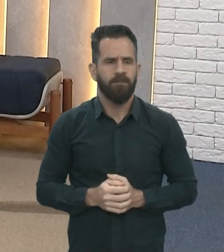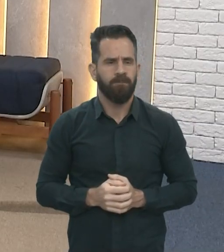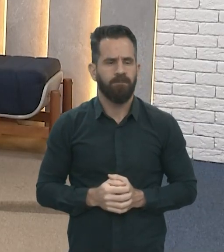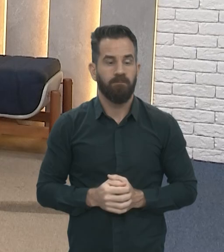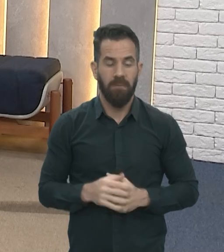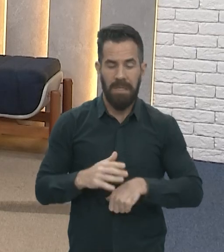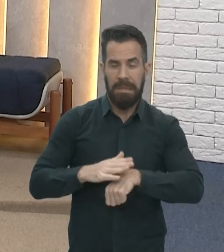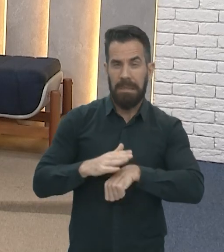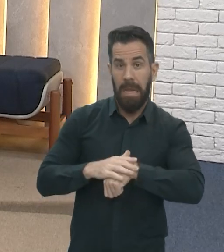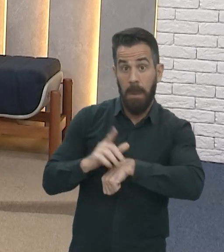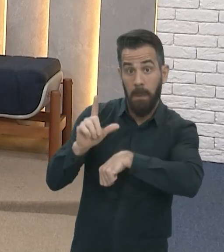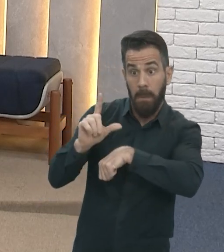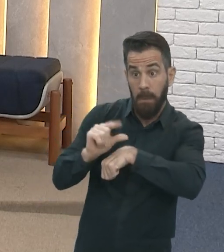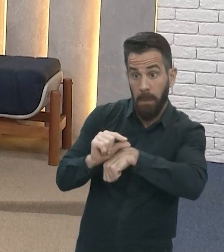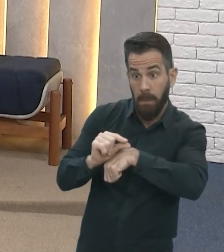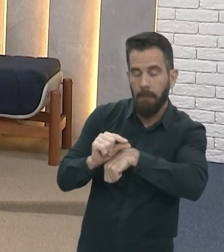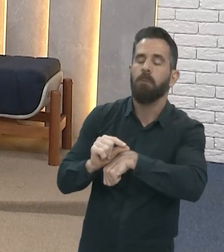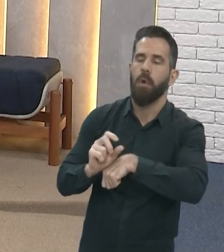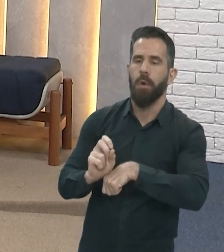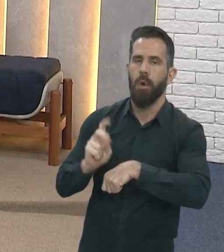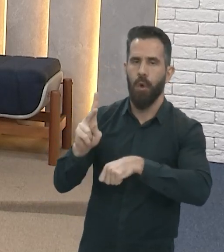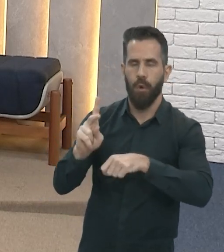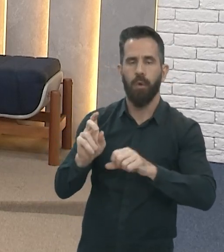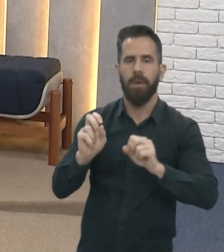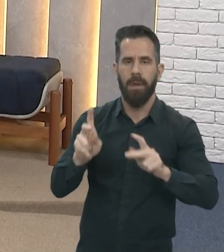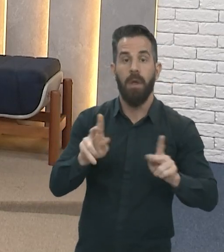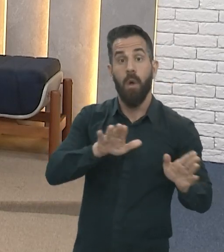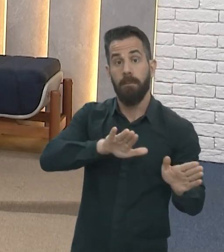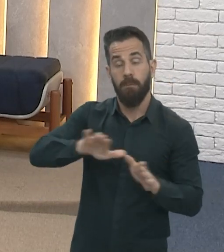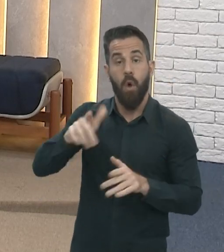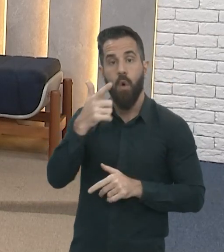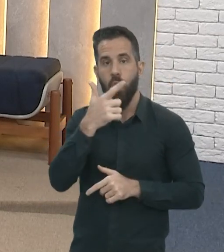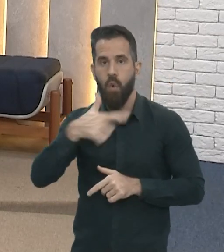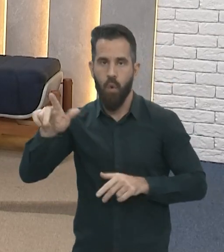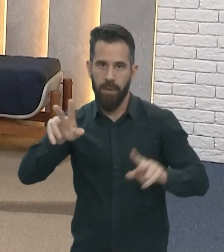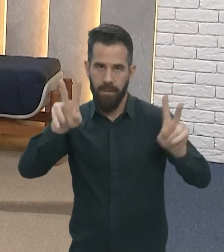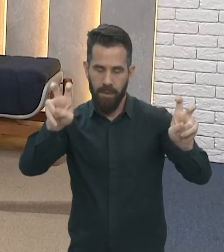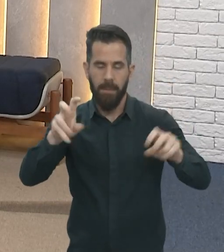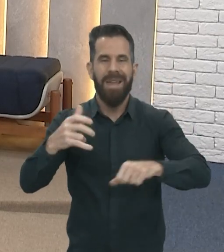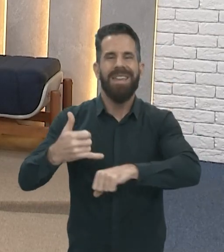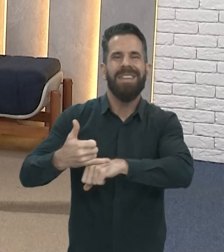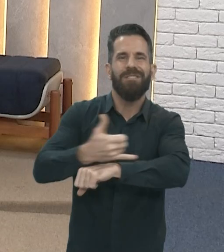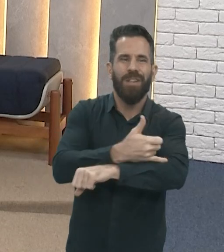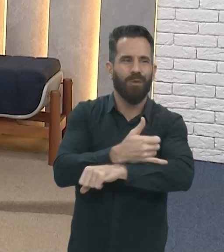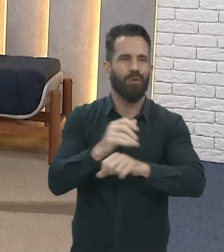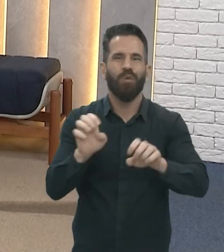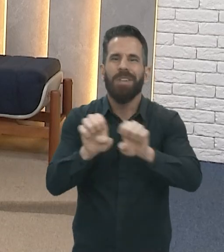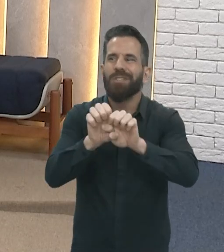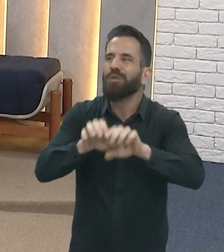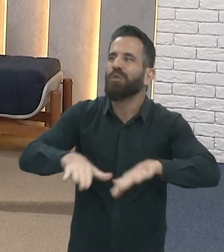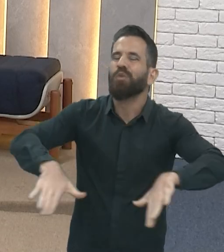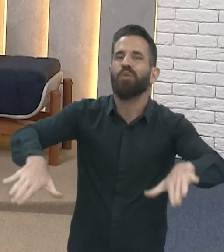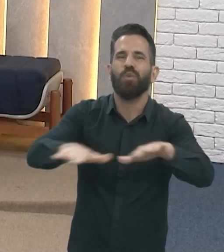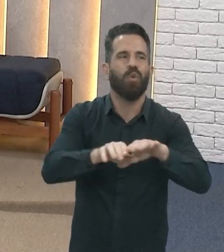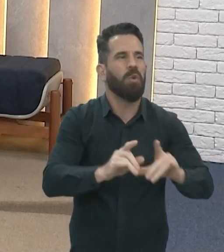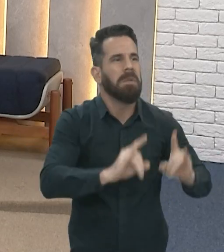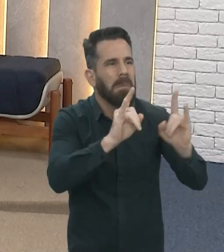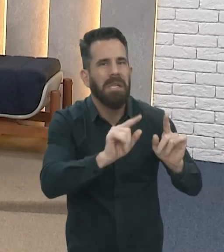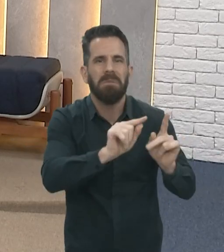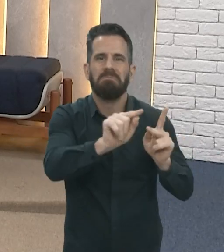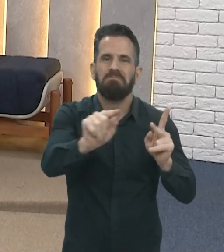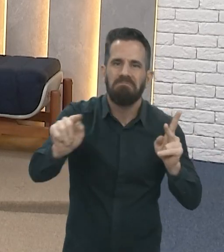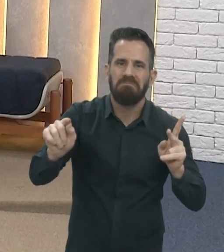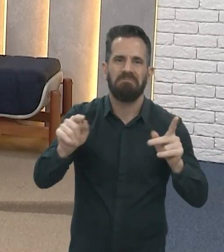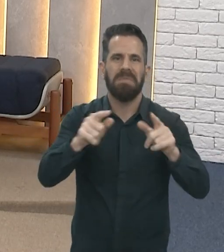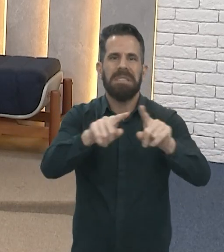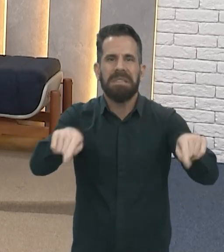Só esperar o cronômetro zerar, então. Agora, o tema é infraestrutura. Quais as prioridades da Chapa 2 para melhorar